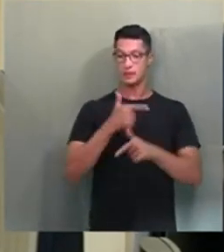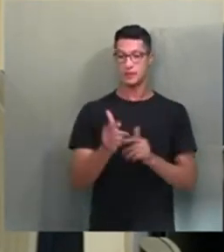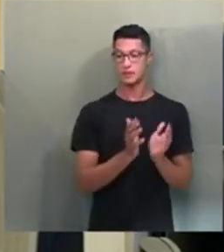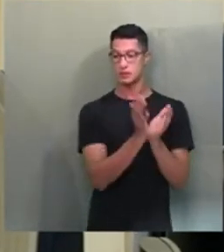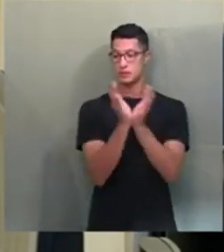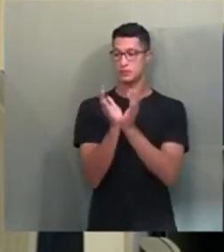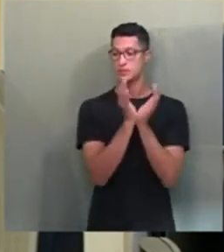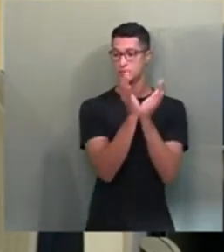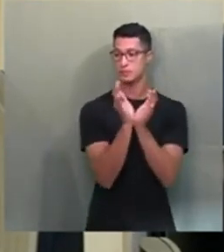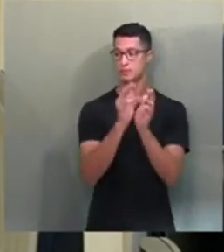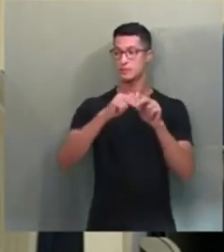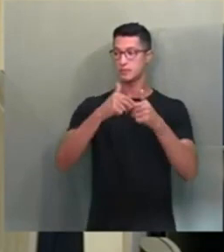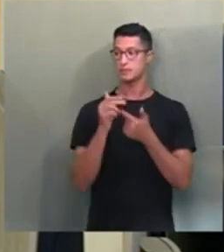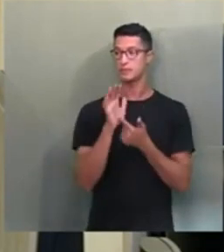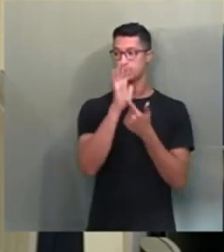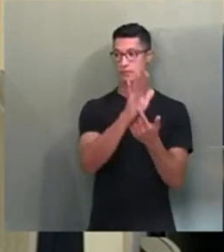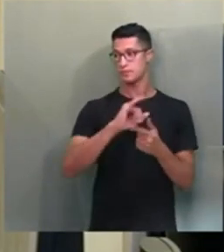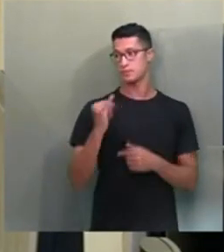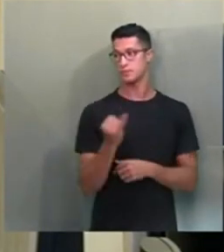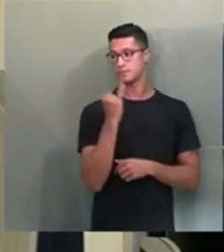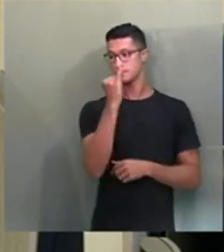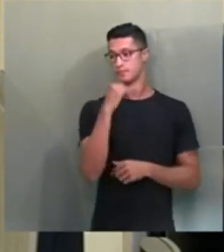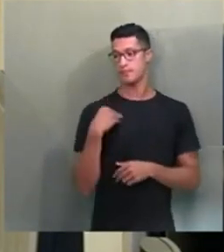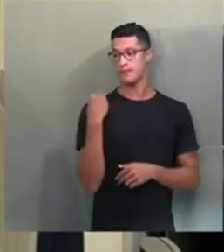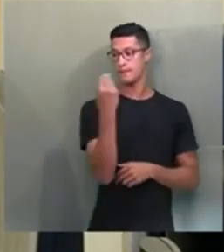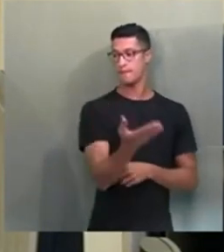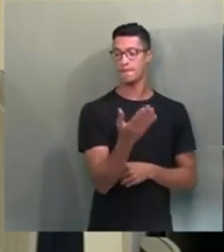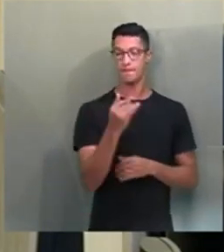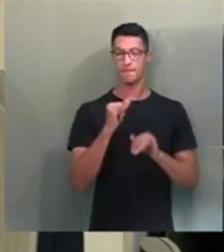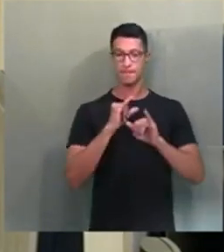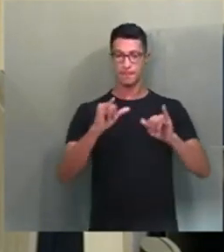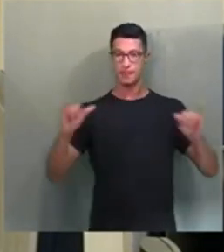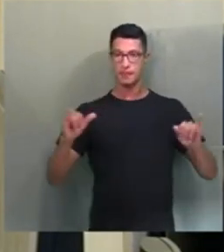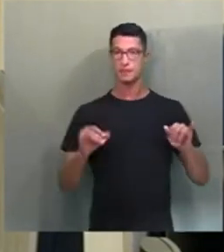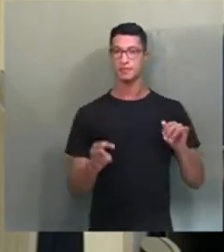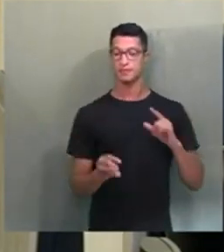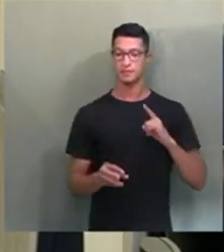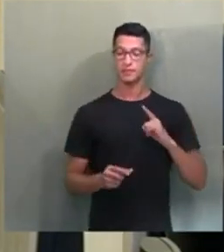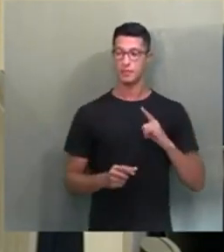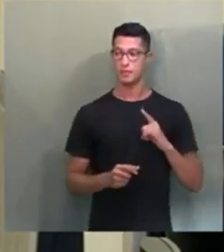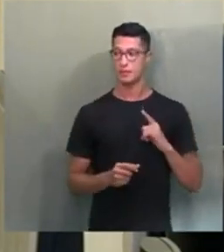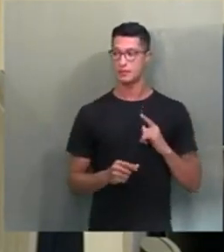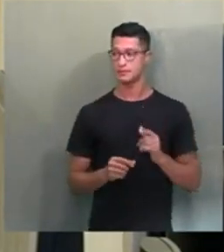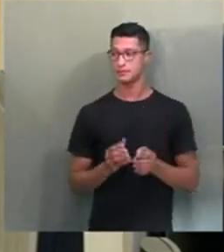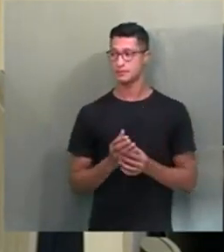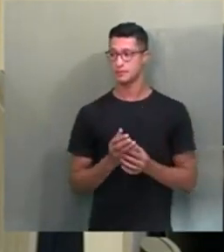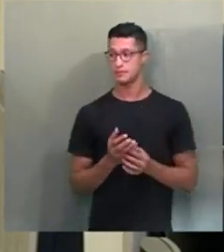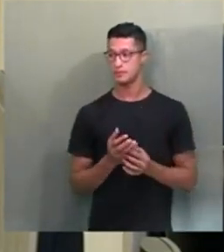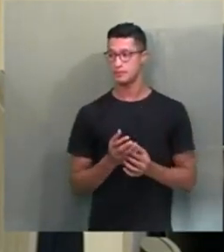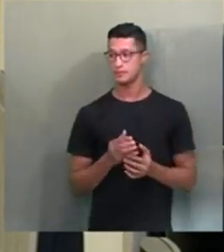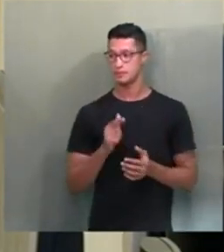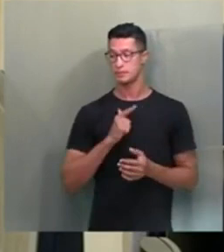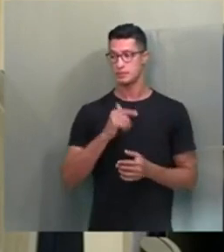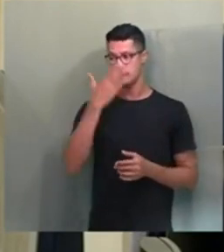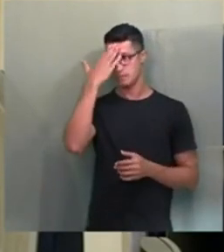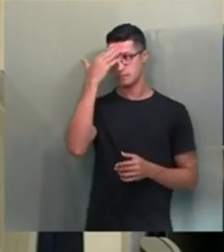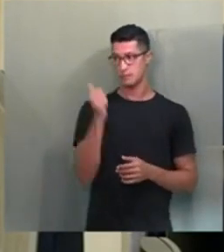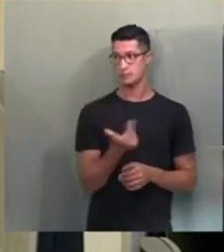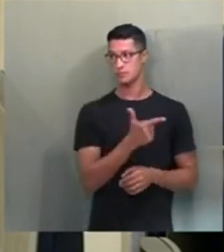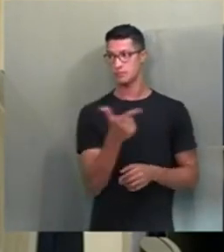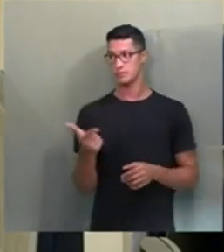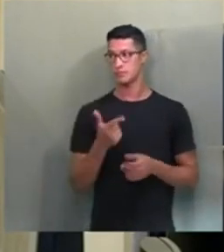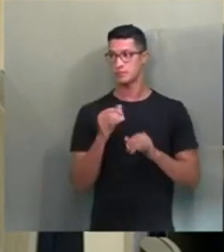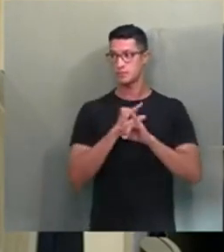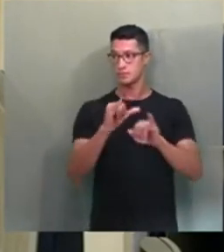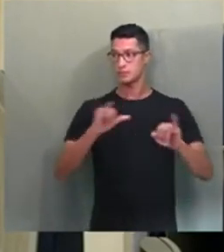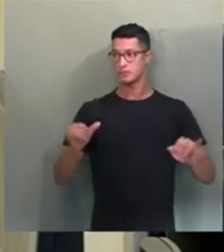mostra a importância que as pessoas dão à informação. Elas sabem que sem informação de